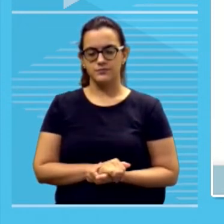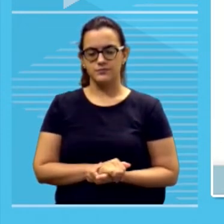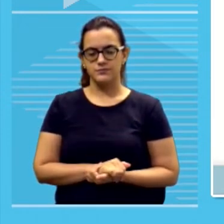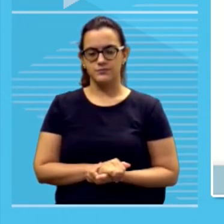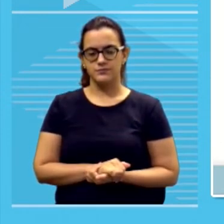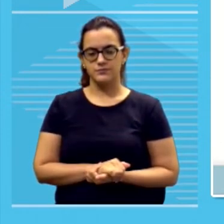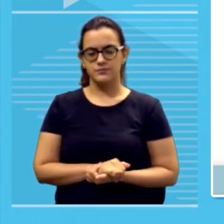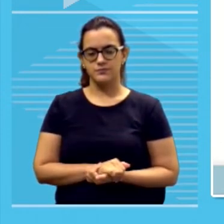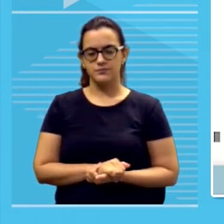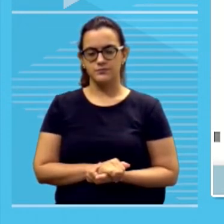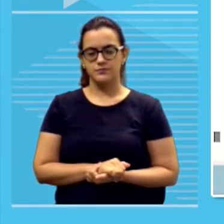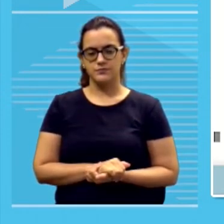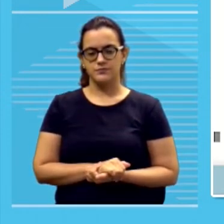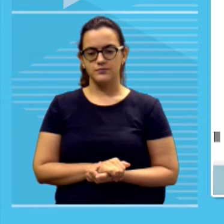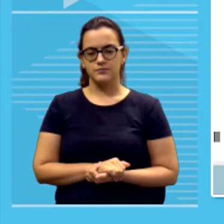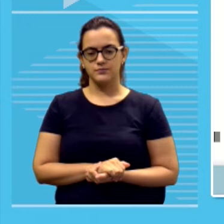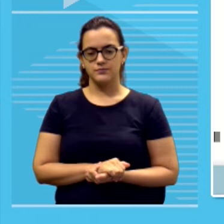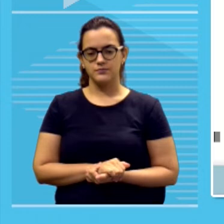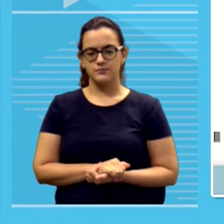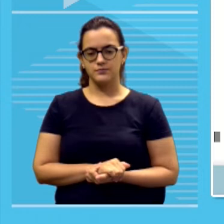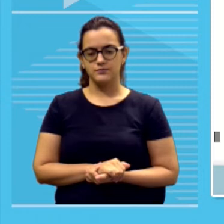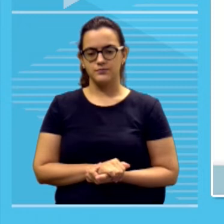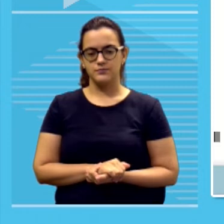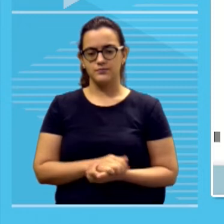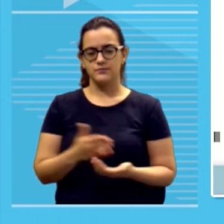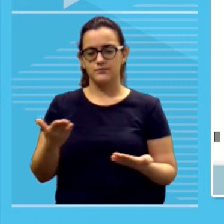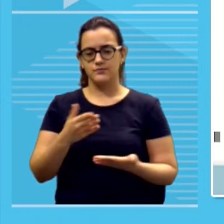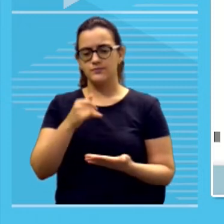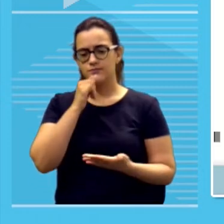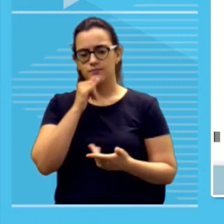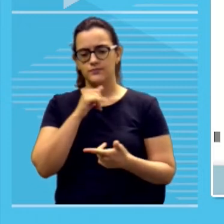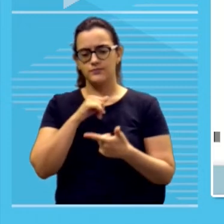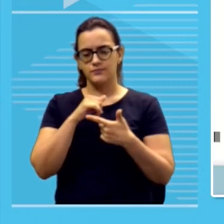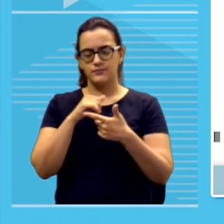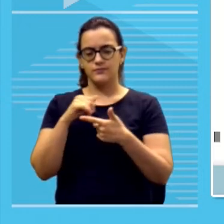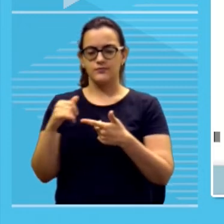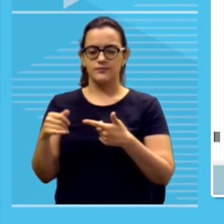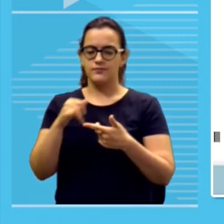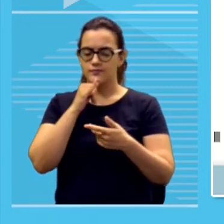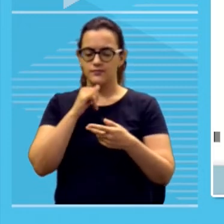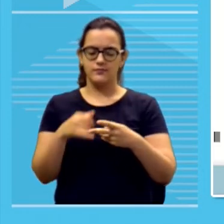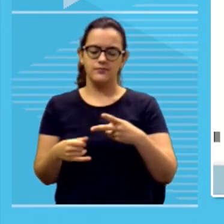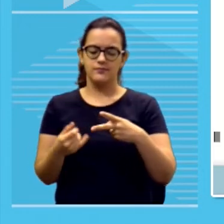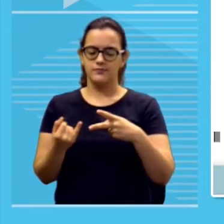esboço feio ó se eu juntar aqui os pontos